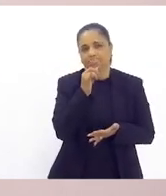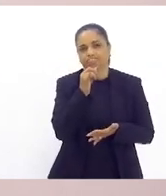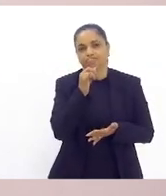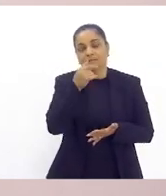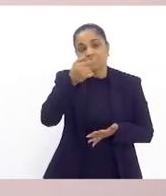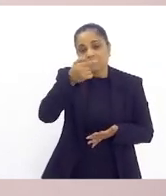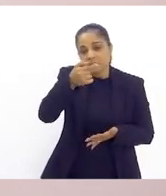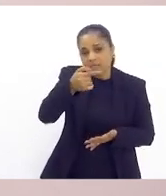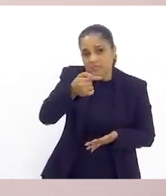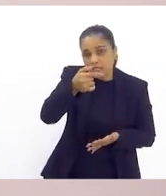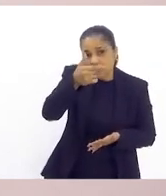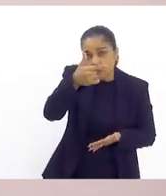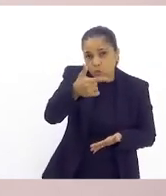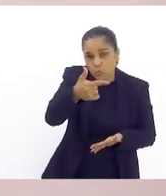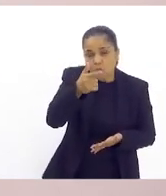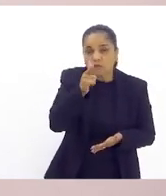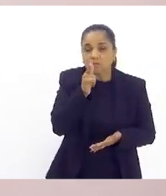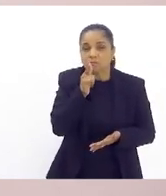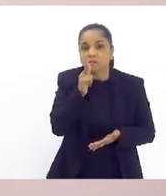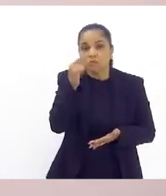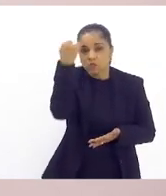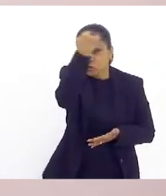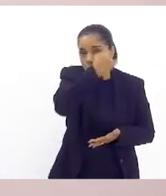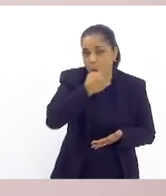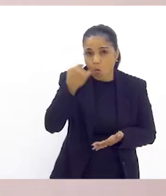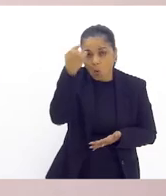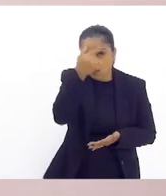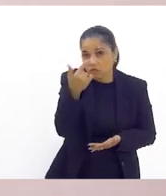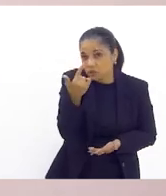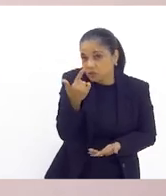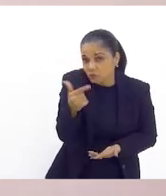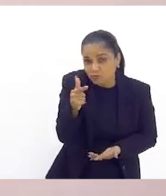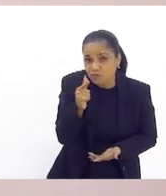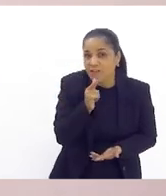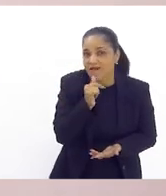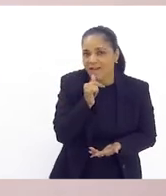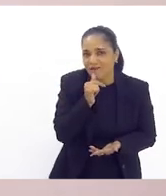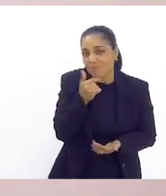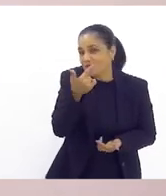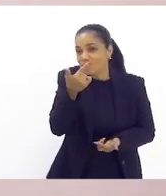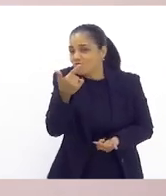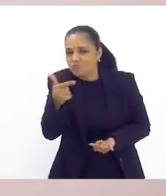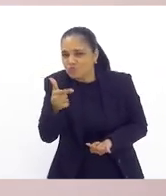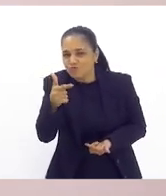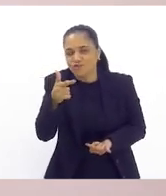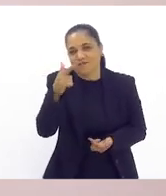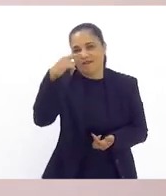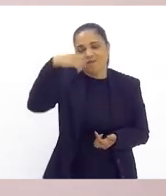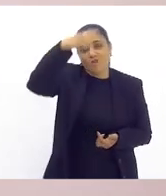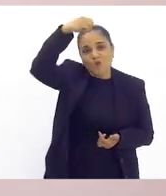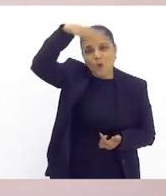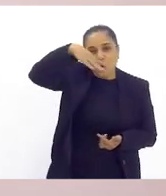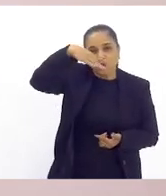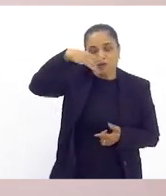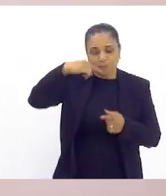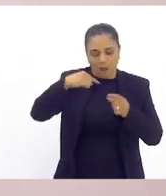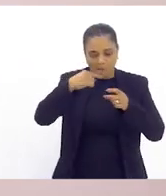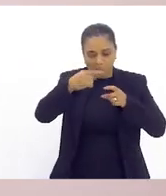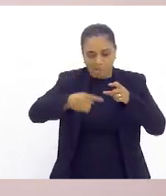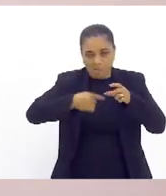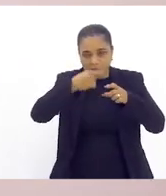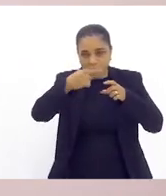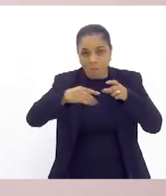72 horas sem água na cidade porque não tinha luz para poder fazer gerar a bomba e a gente